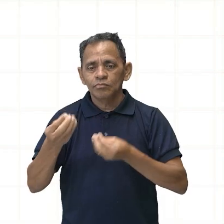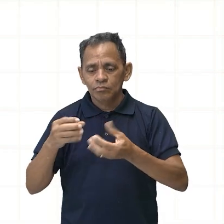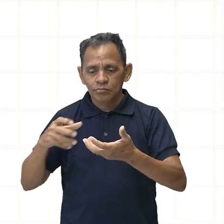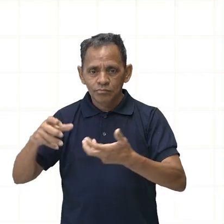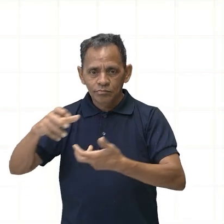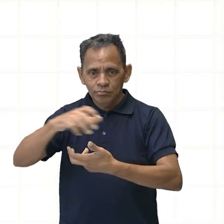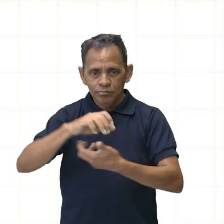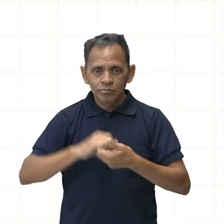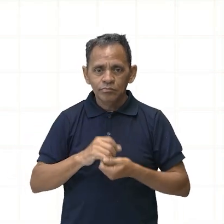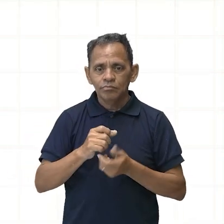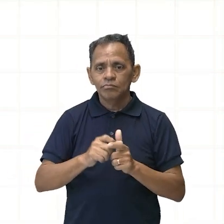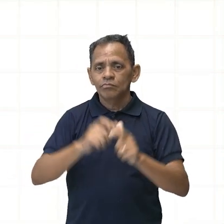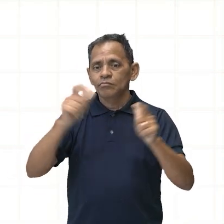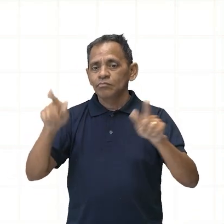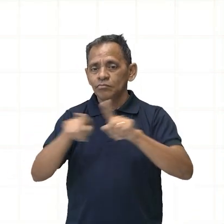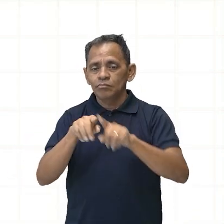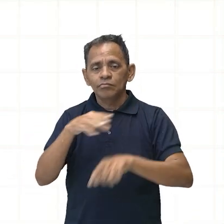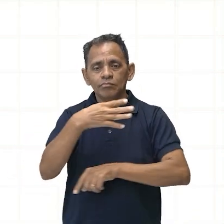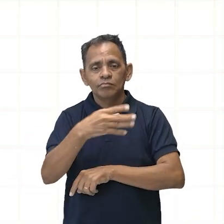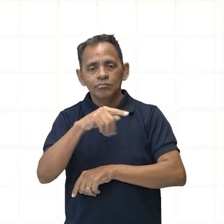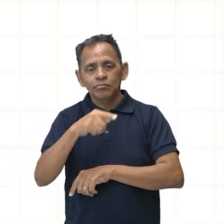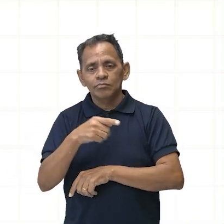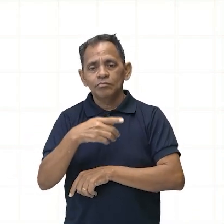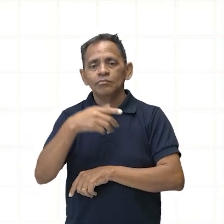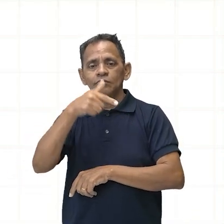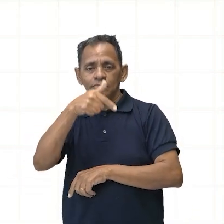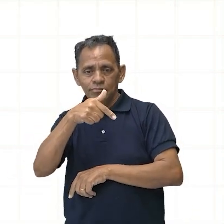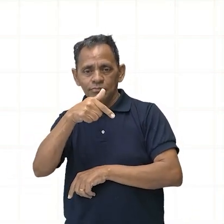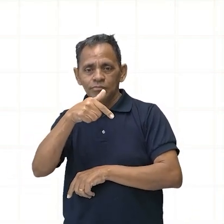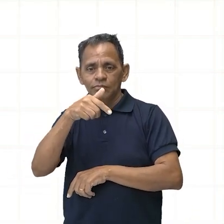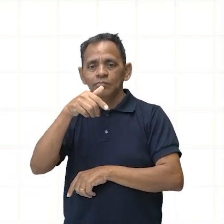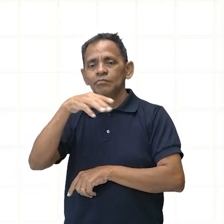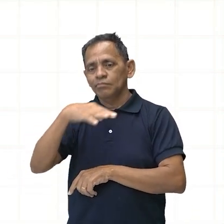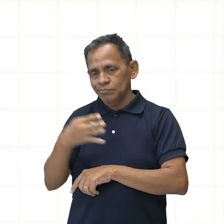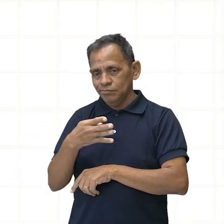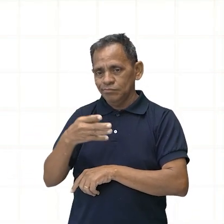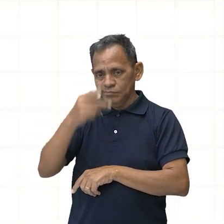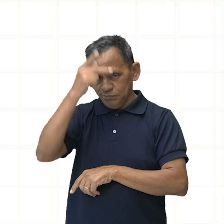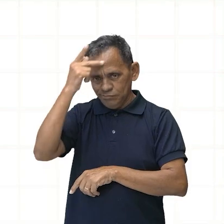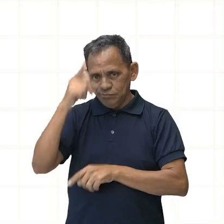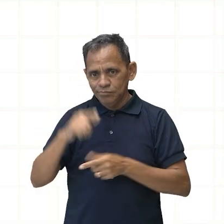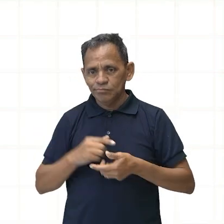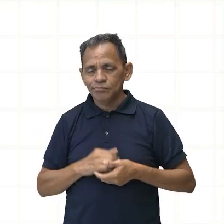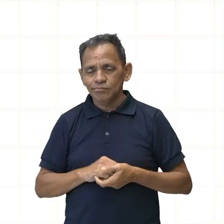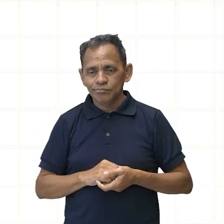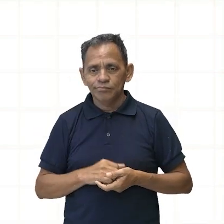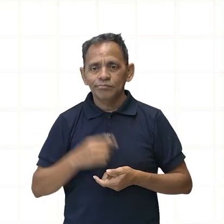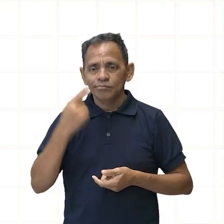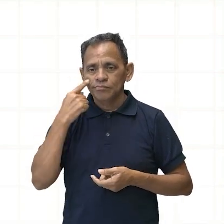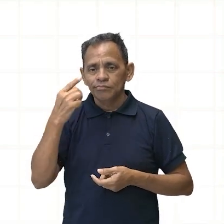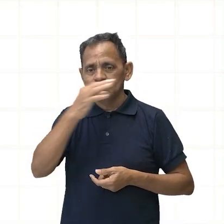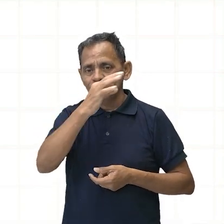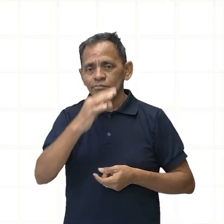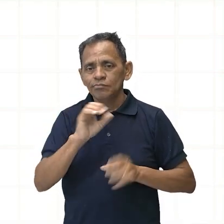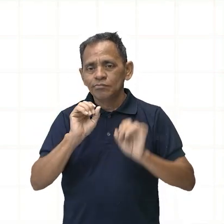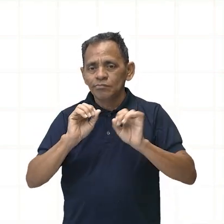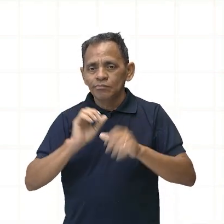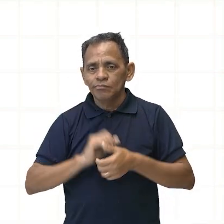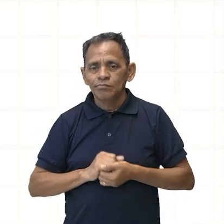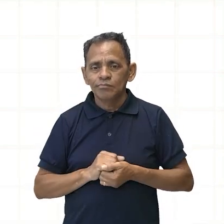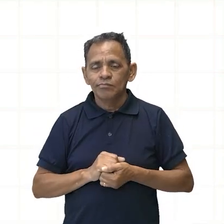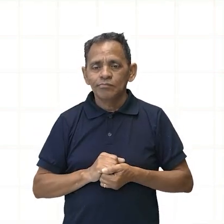com mais de 4,7 bilhões de pessoas, né? Mas o que eu quero focar aqui com vocês é o percentual de urbanização de